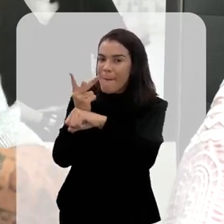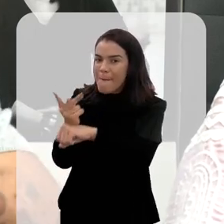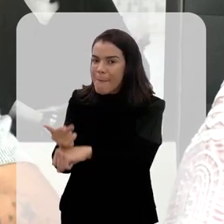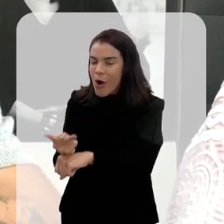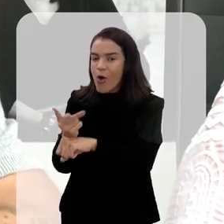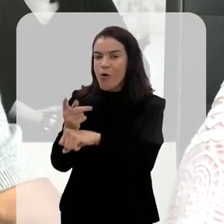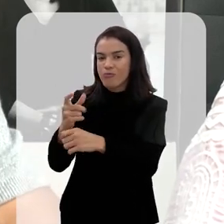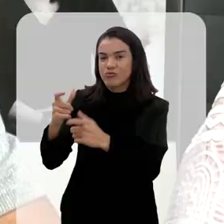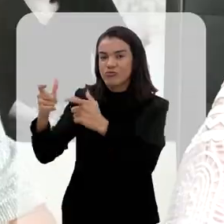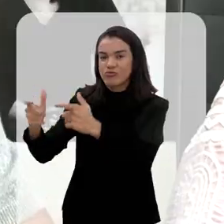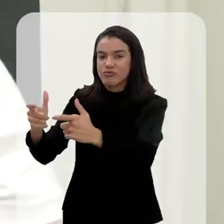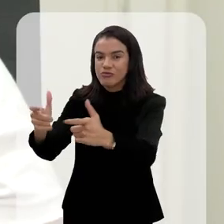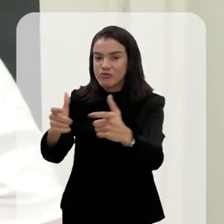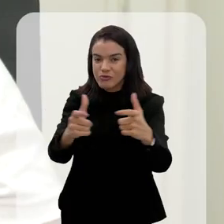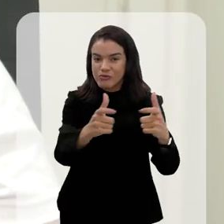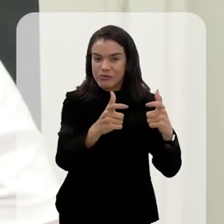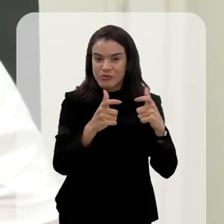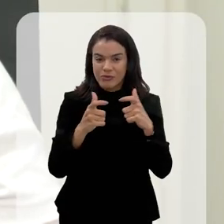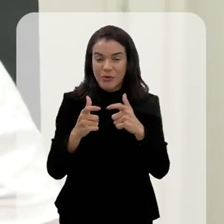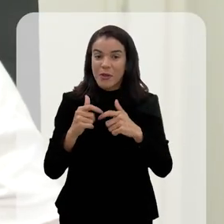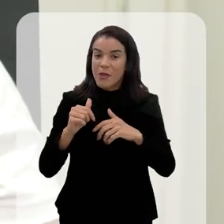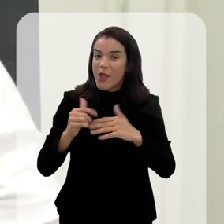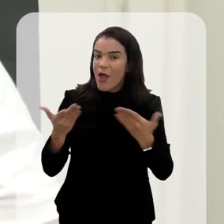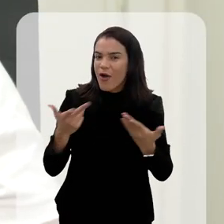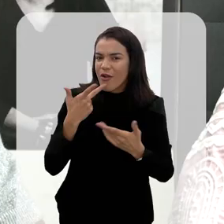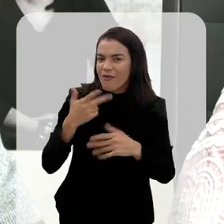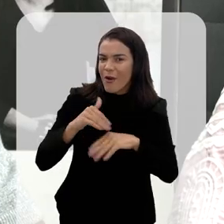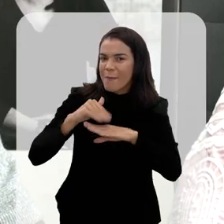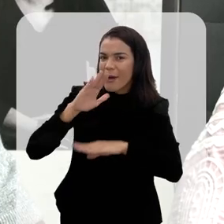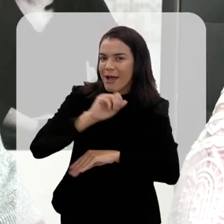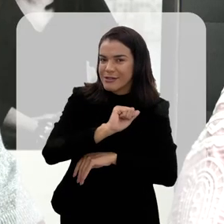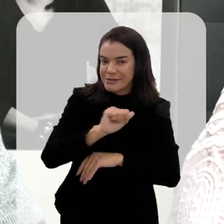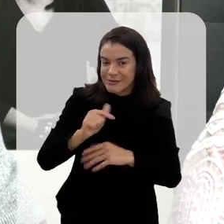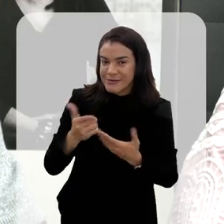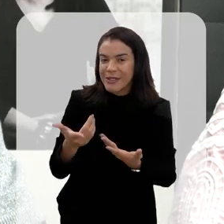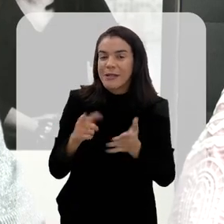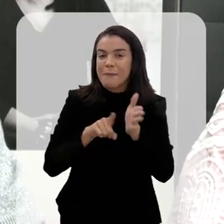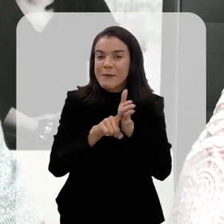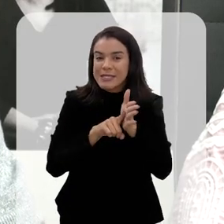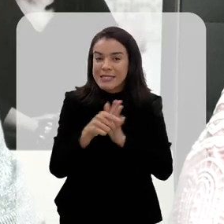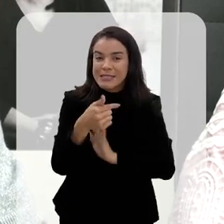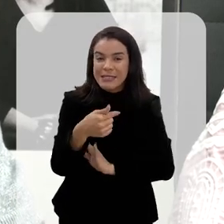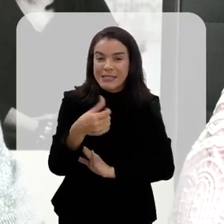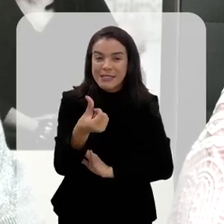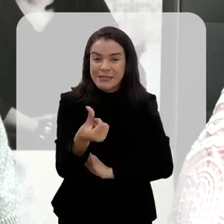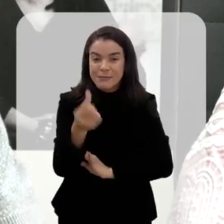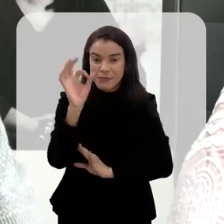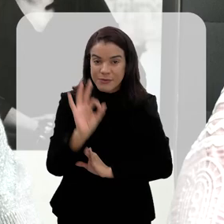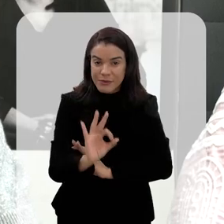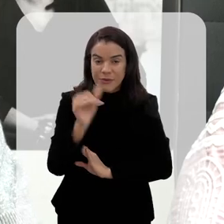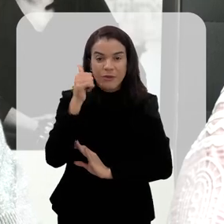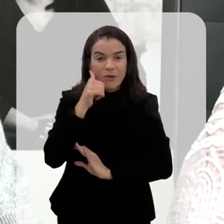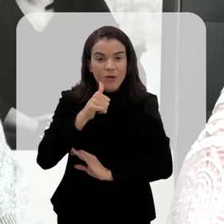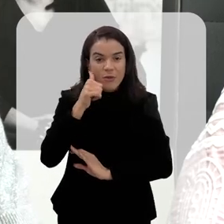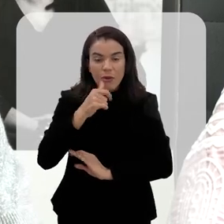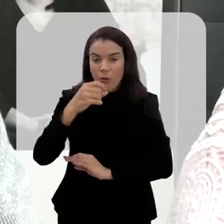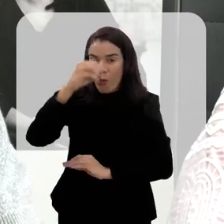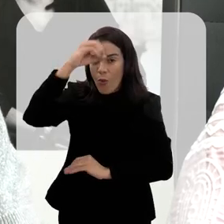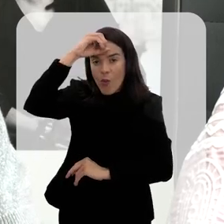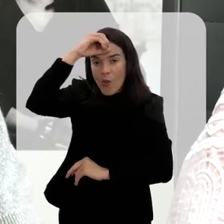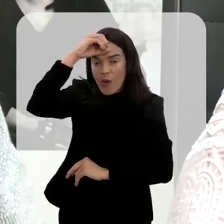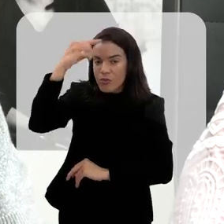ir aos estabelecimentos. E eu ainda vou mais além. Hoje, nós já temos a pesquisa que 76% das